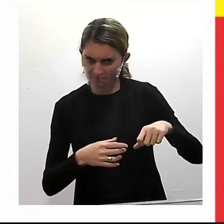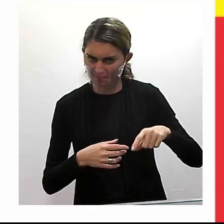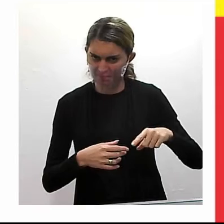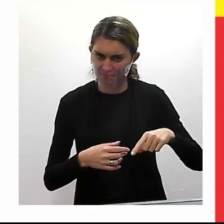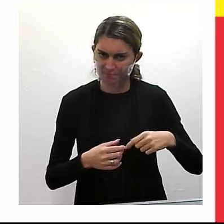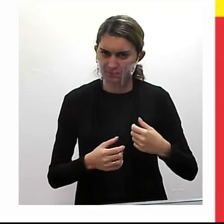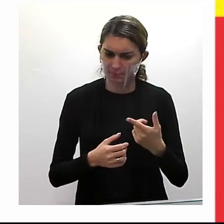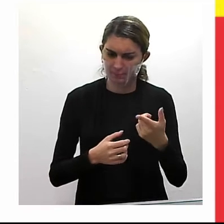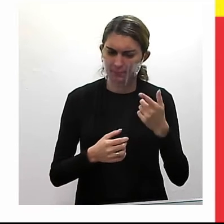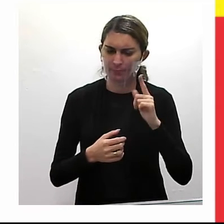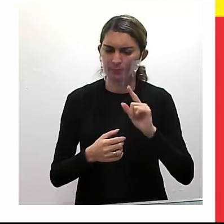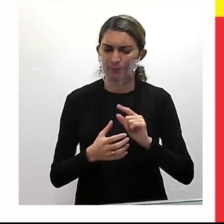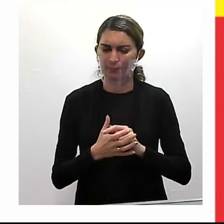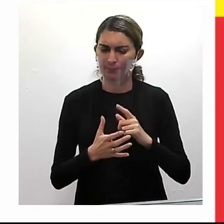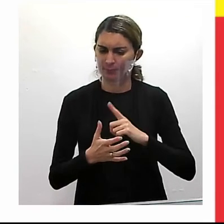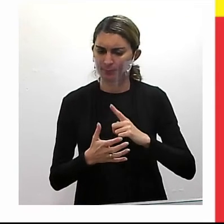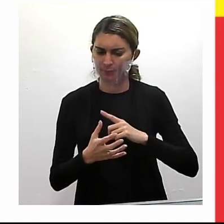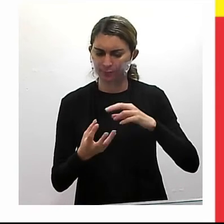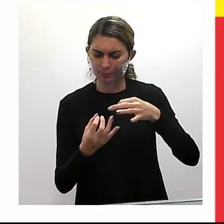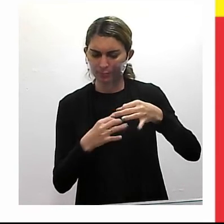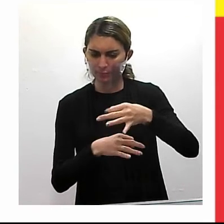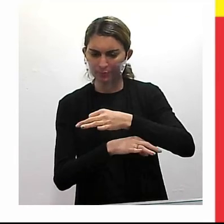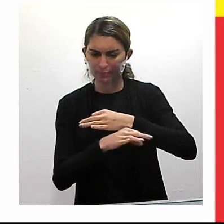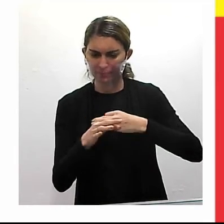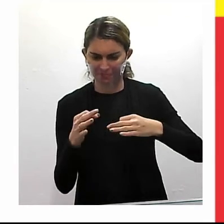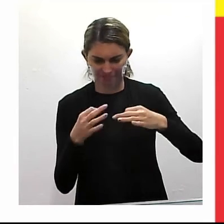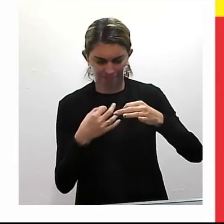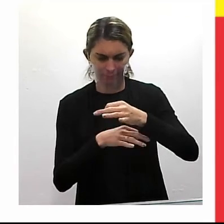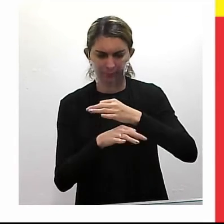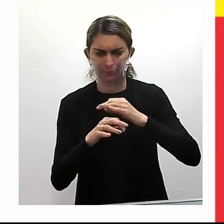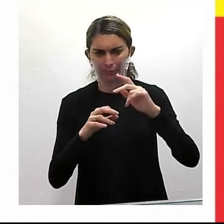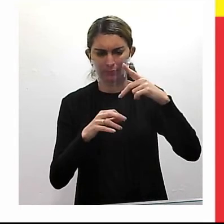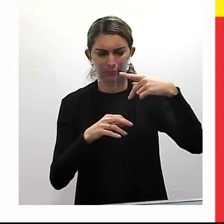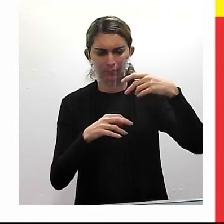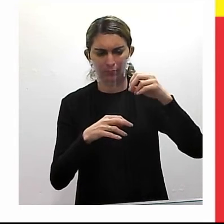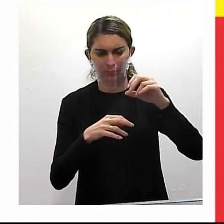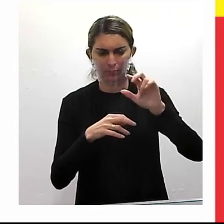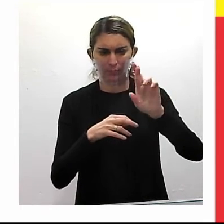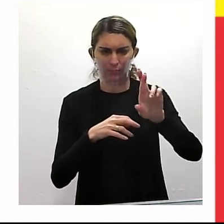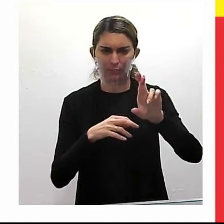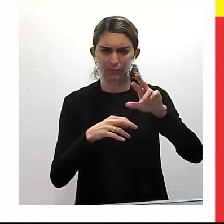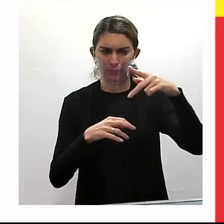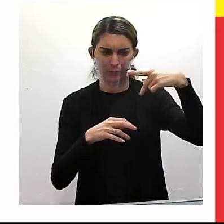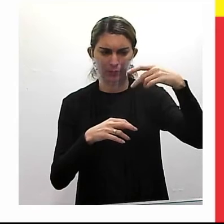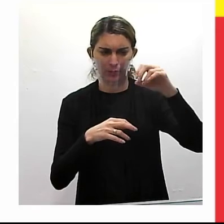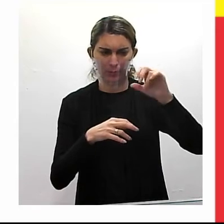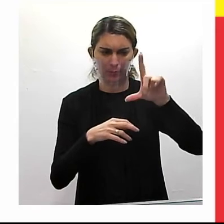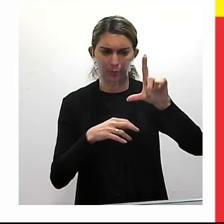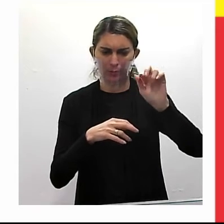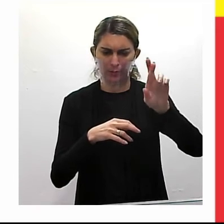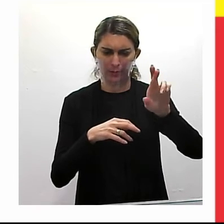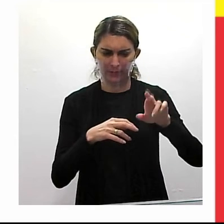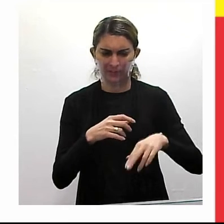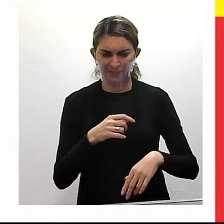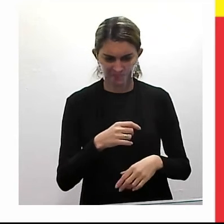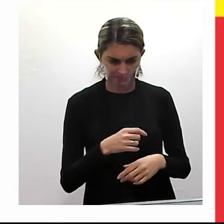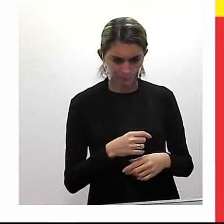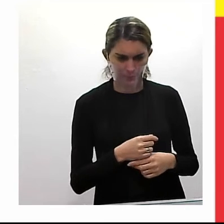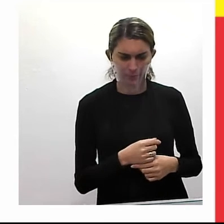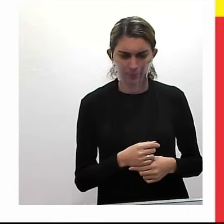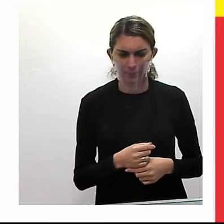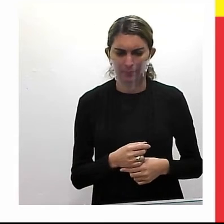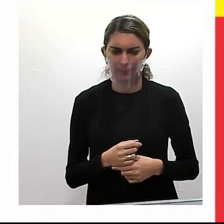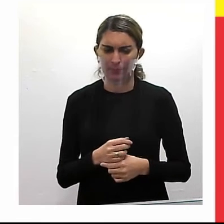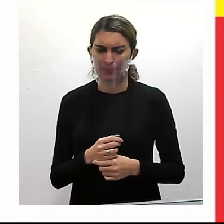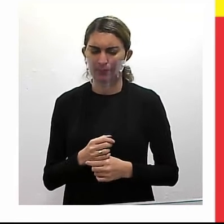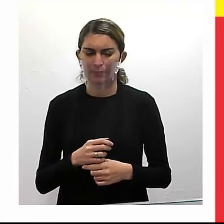Ó, aqui eu tenho uma molécula polar, né? Covalente, mas é polar. Eu vou escrever aqui em cima para não correr os que vocês não veem, certo?